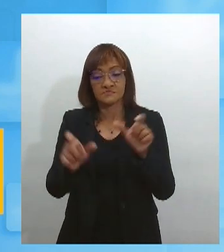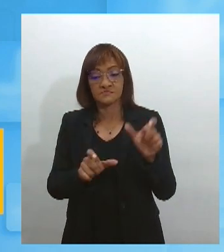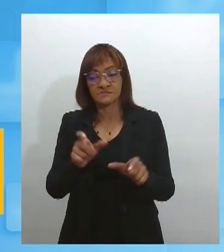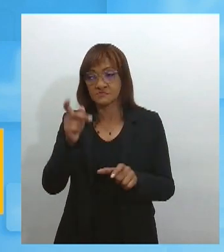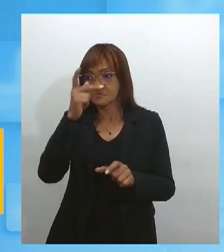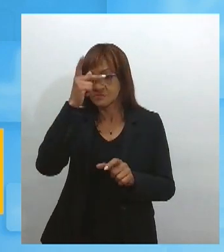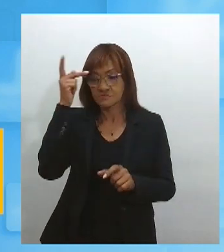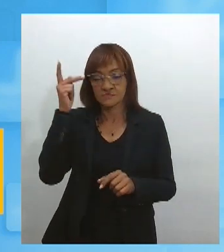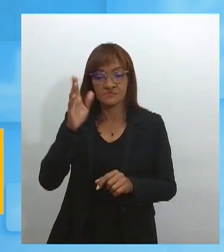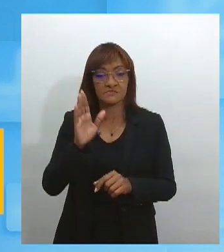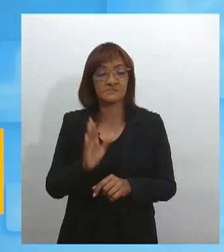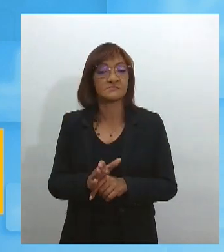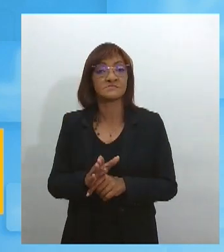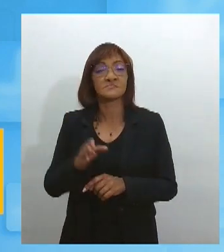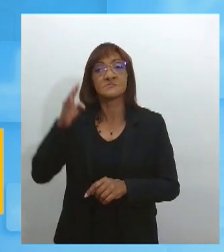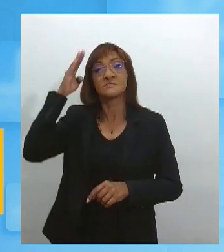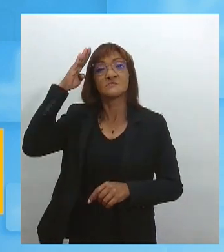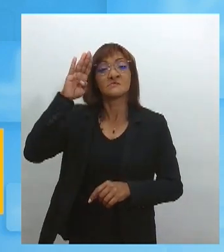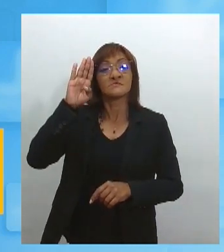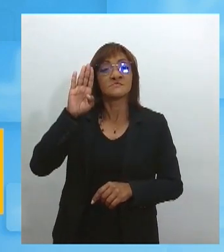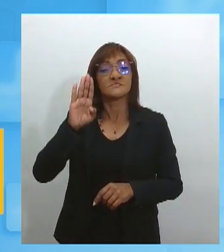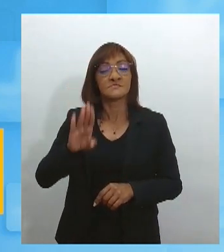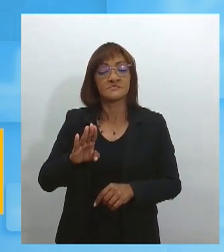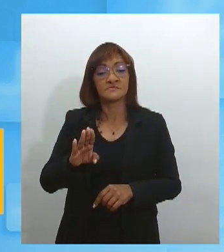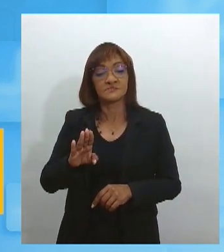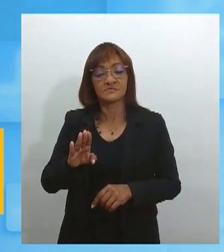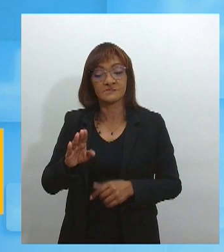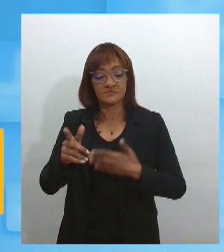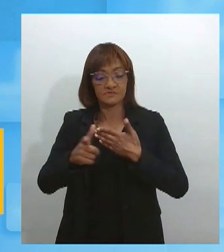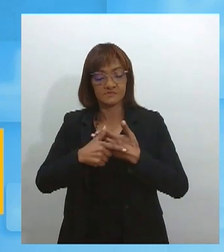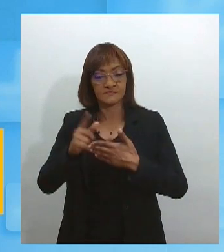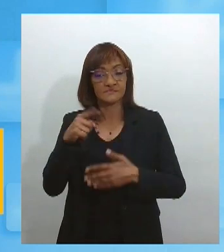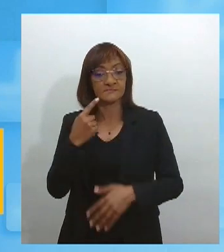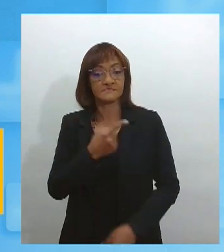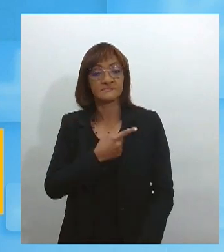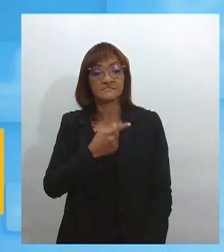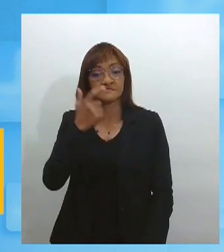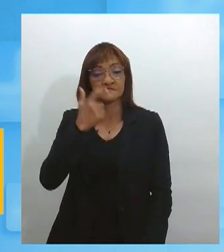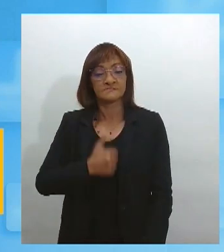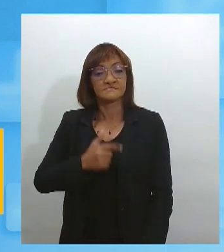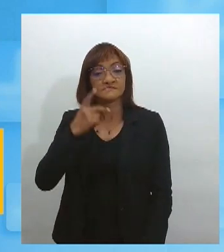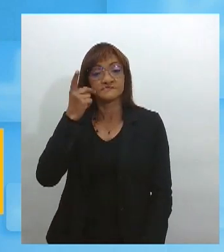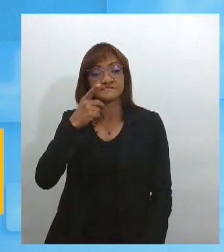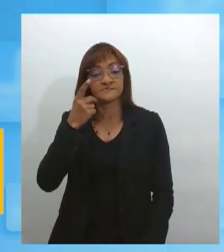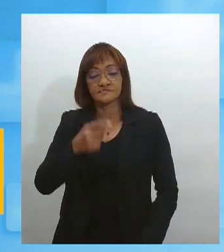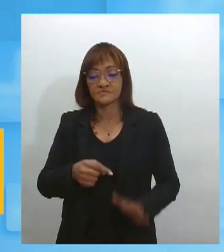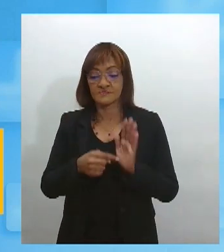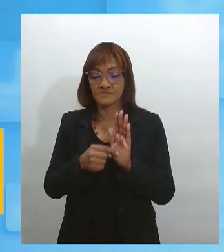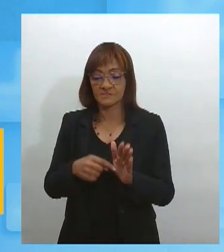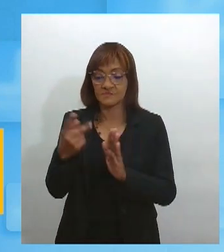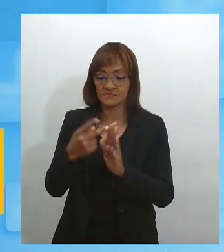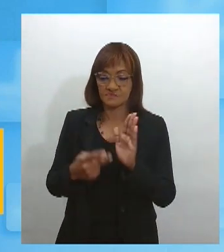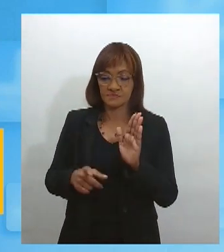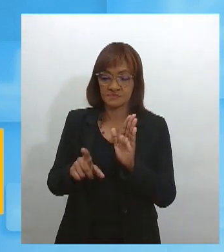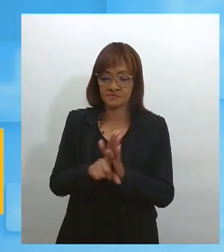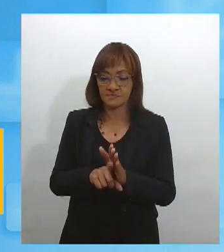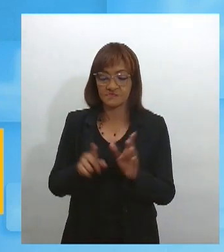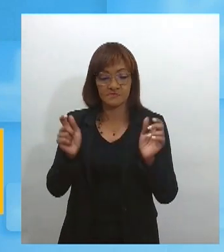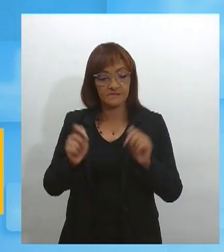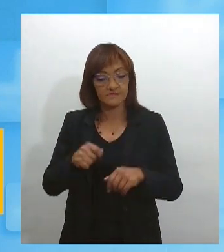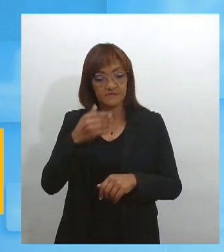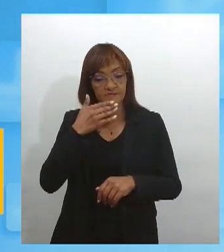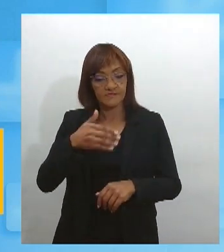das principais funções que assumimos enquanto deputado estadual. Apresentar projetos de lei que melhorem a qualidade de vida das